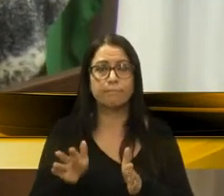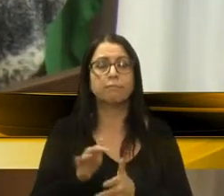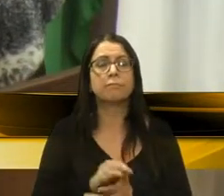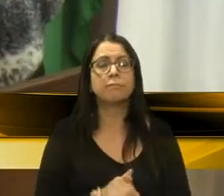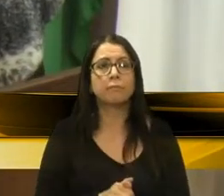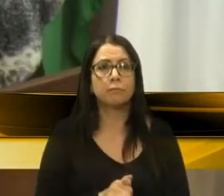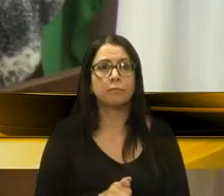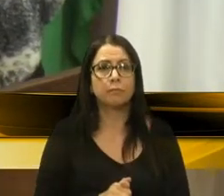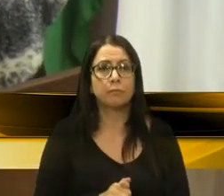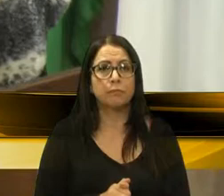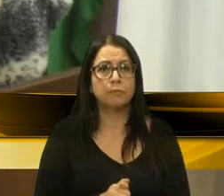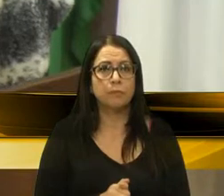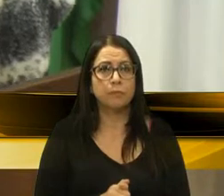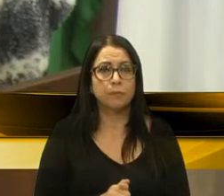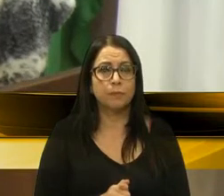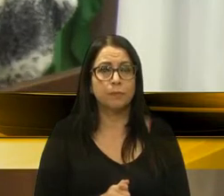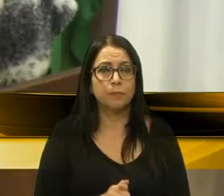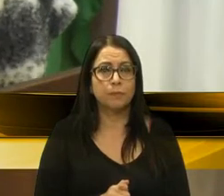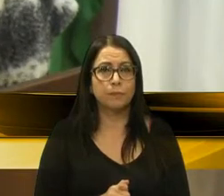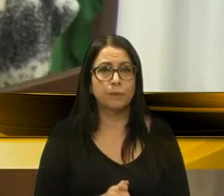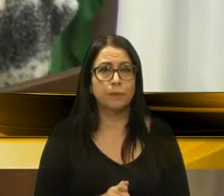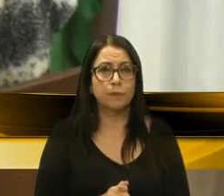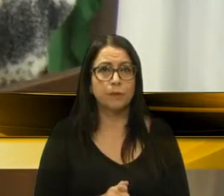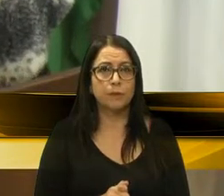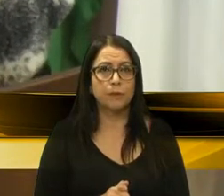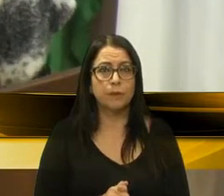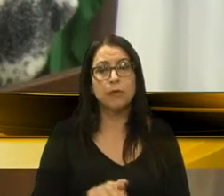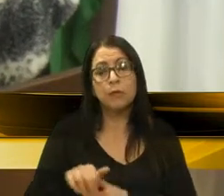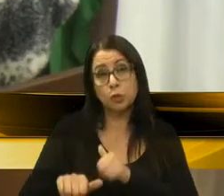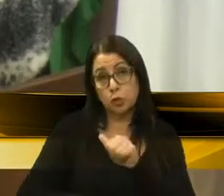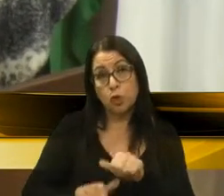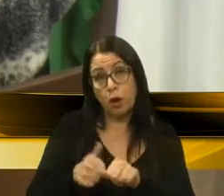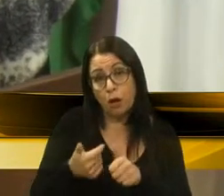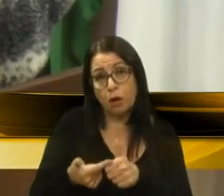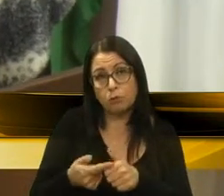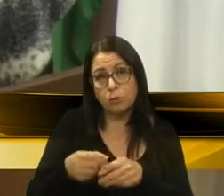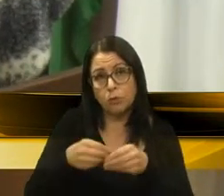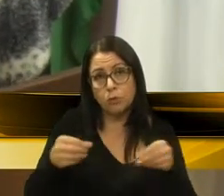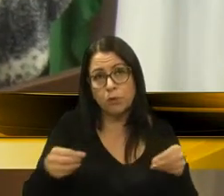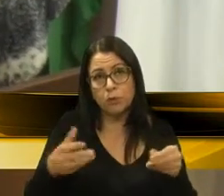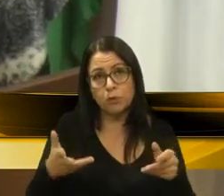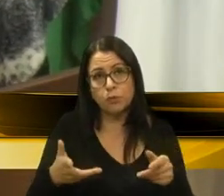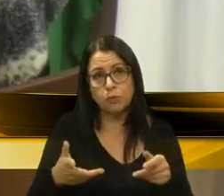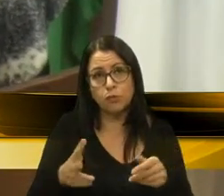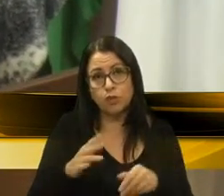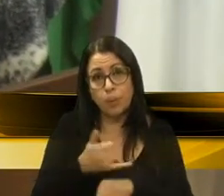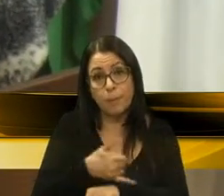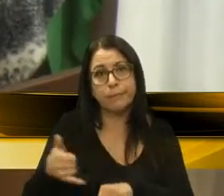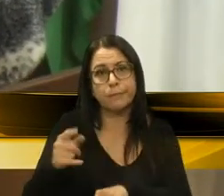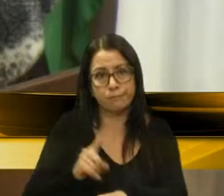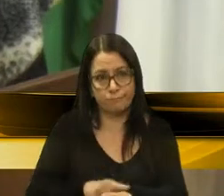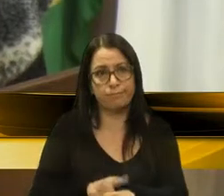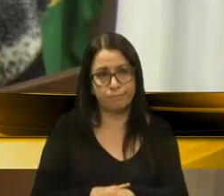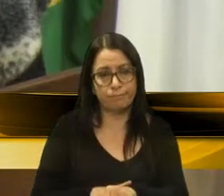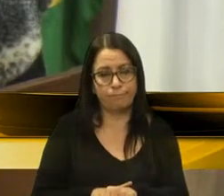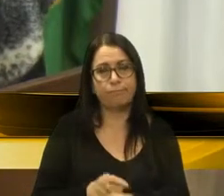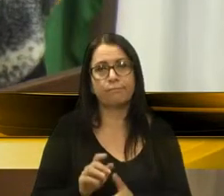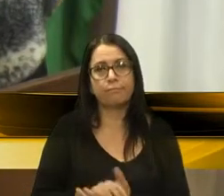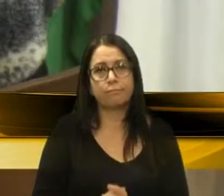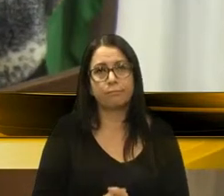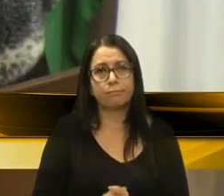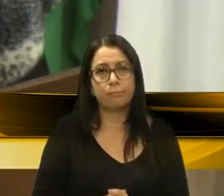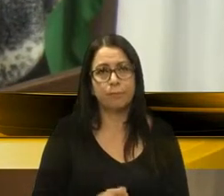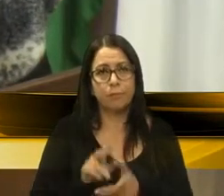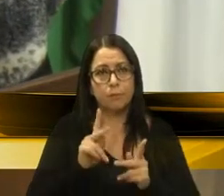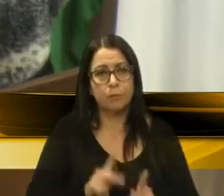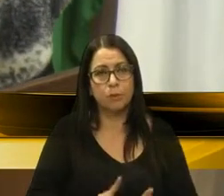acessibilidade, né, por troca de áreas que hoje estão vencidas, né? O